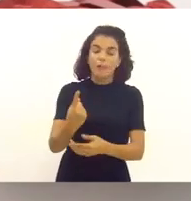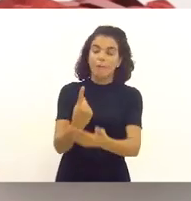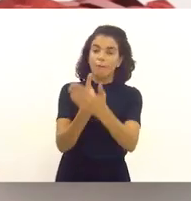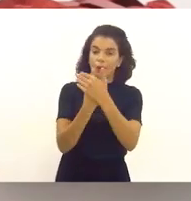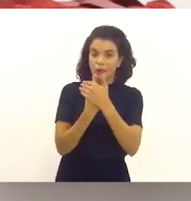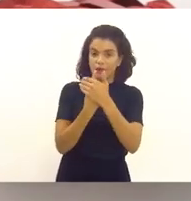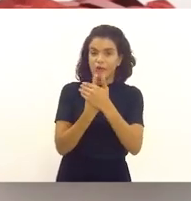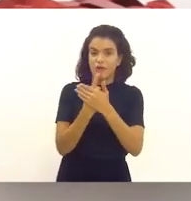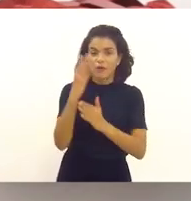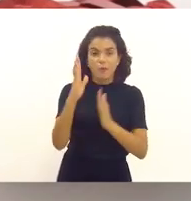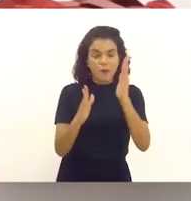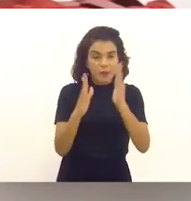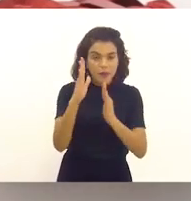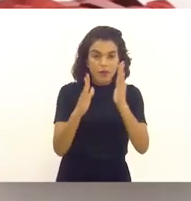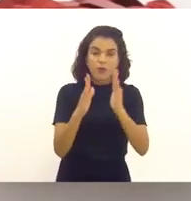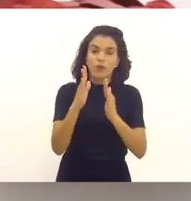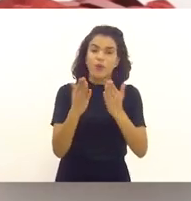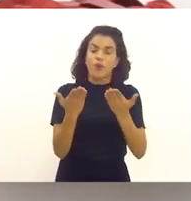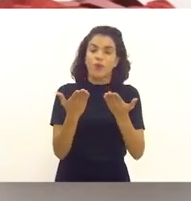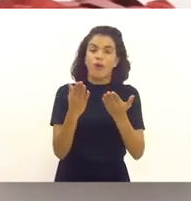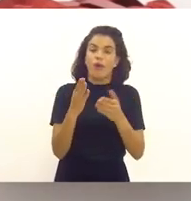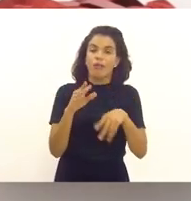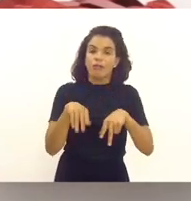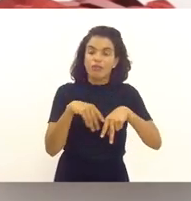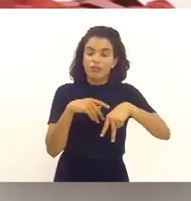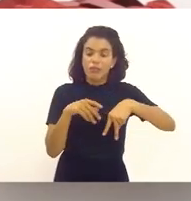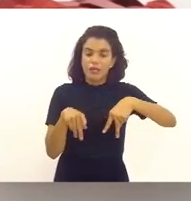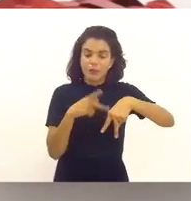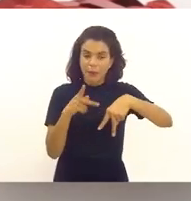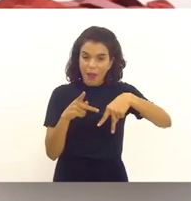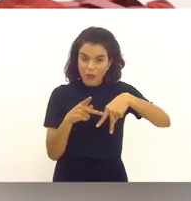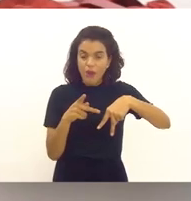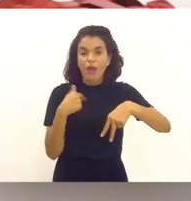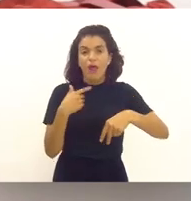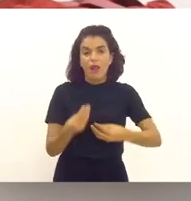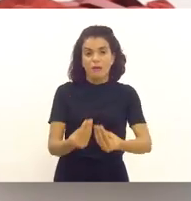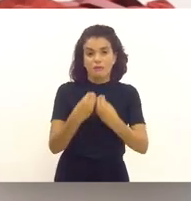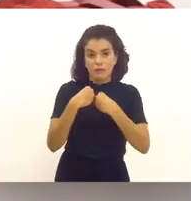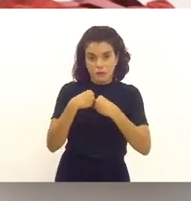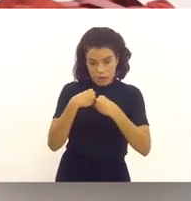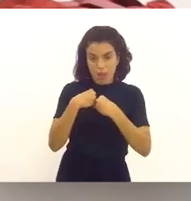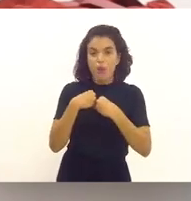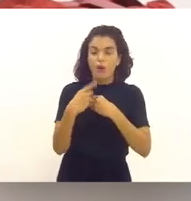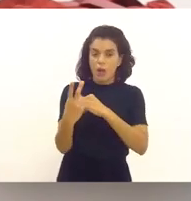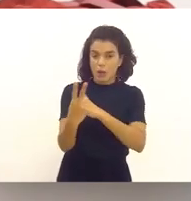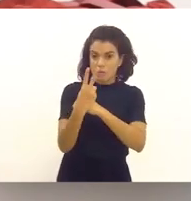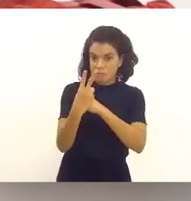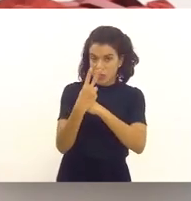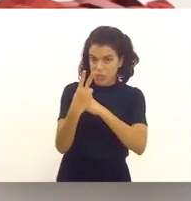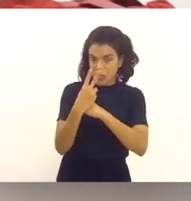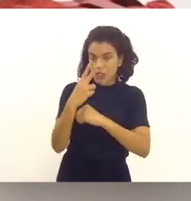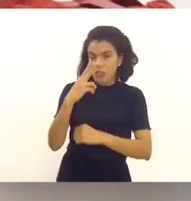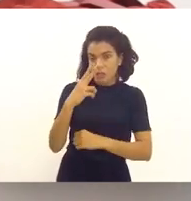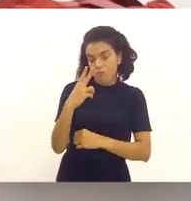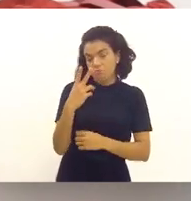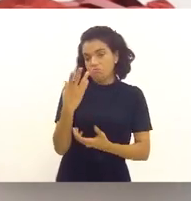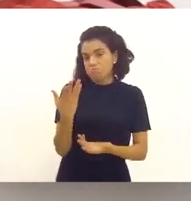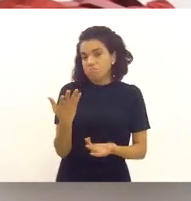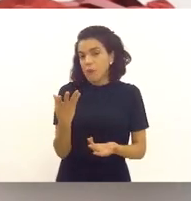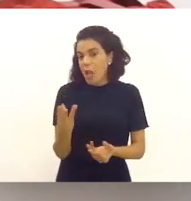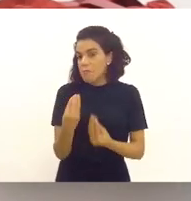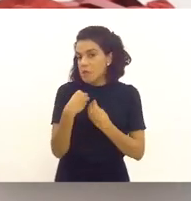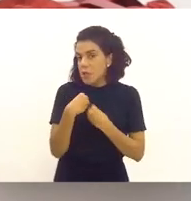na época desembargadora hoje desembargadora Adriana Ramos de Melo ela me concedeu a medida protetiva porque era Juíza do meu caso